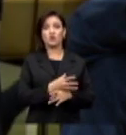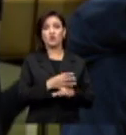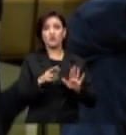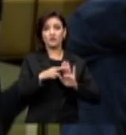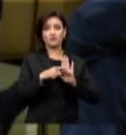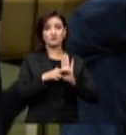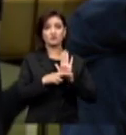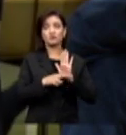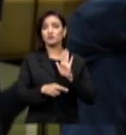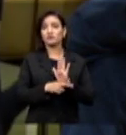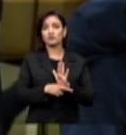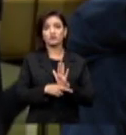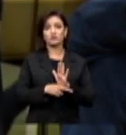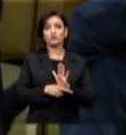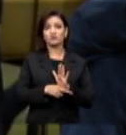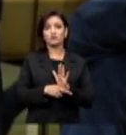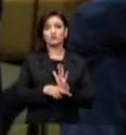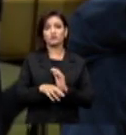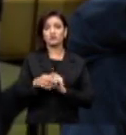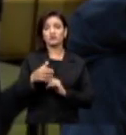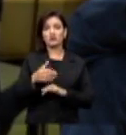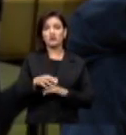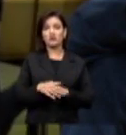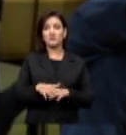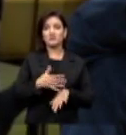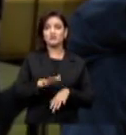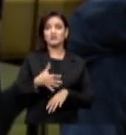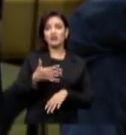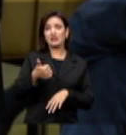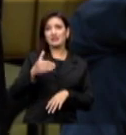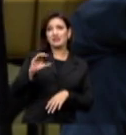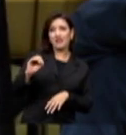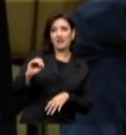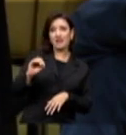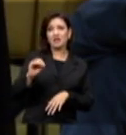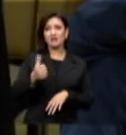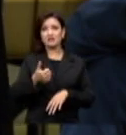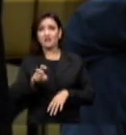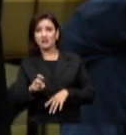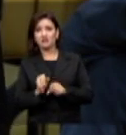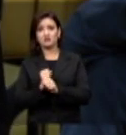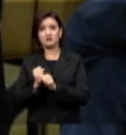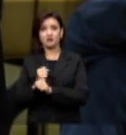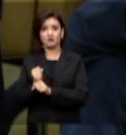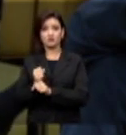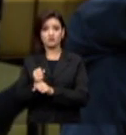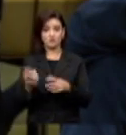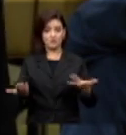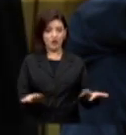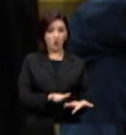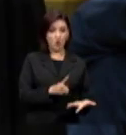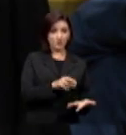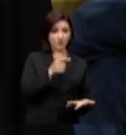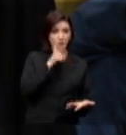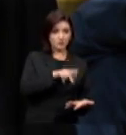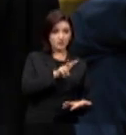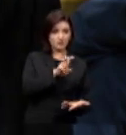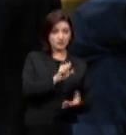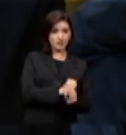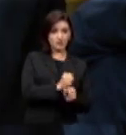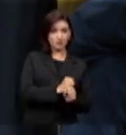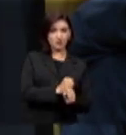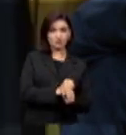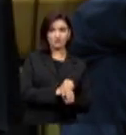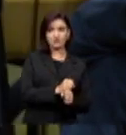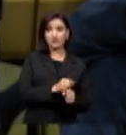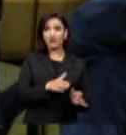anos para fazer o que será feito com segurança nos próximos 5 anos. Eu digo na melhor das hipóteses,